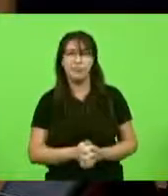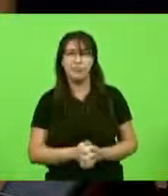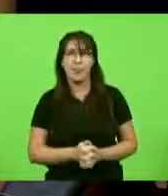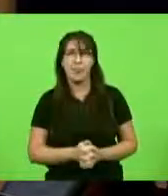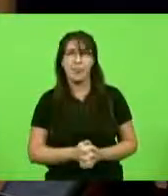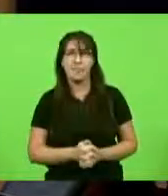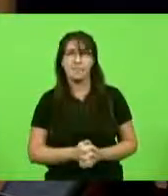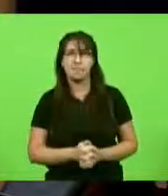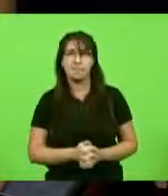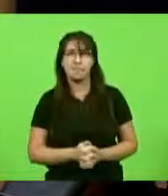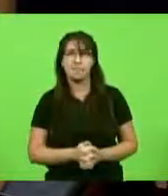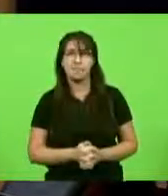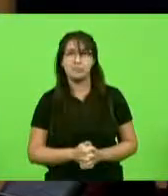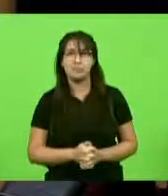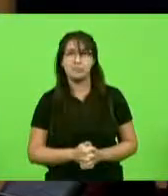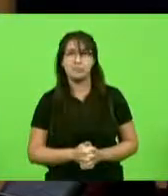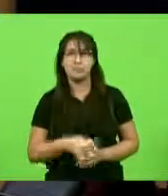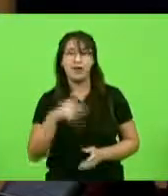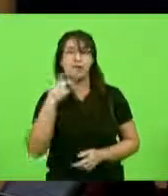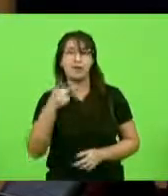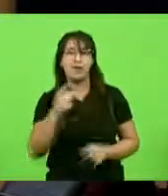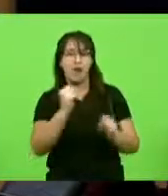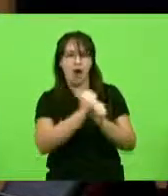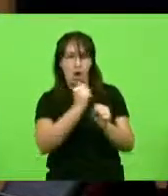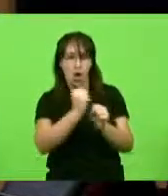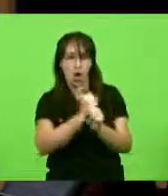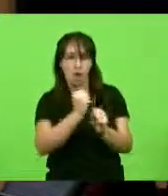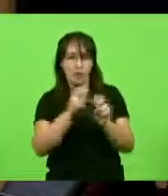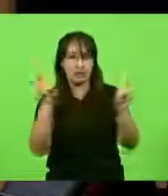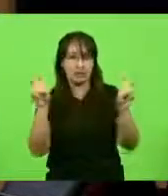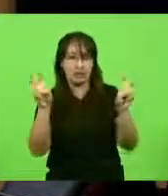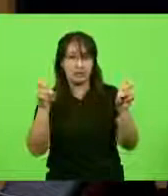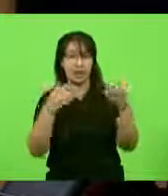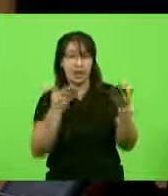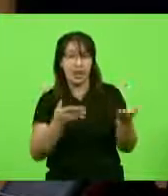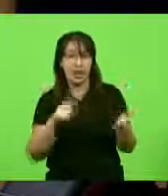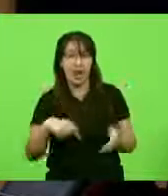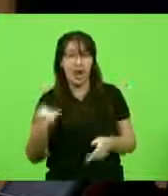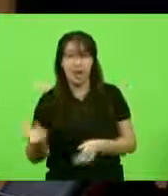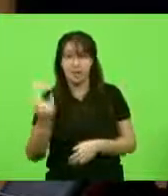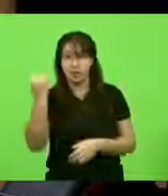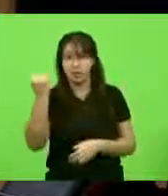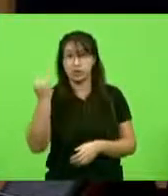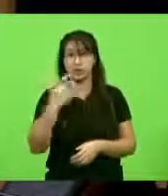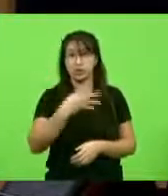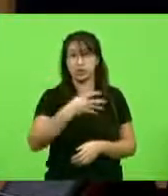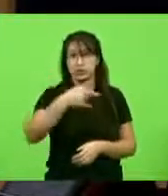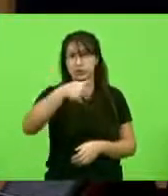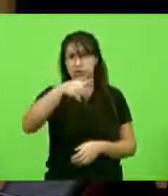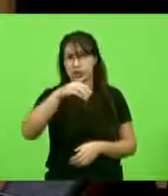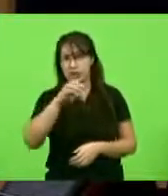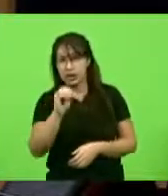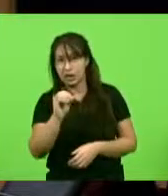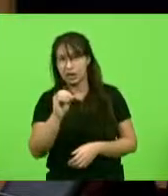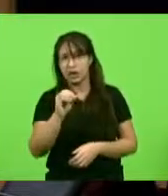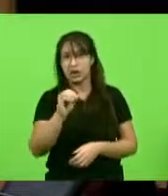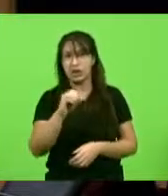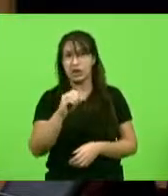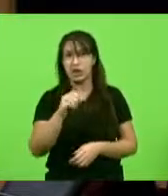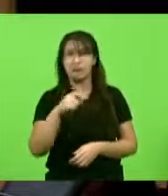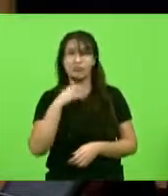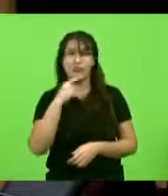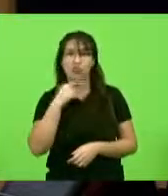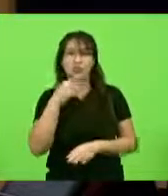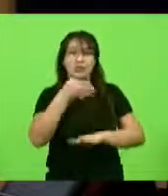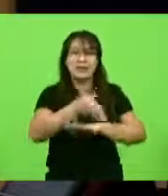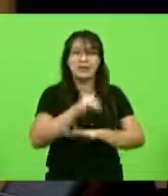E aqui, vamos falar das obras. As obras são importantíssimas. A 470, não tenho mais oportunidade de ir lá em Indaial